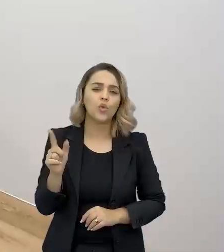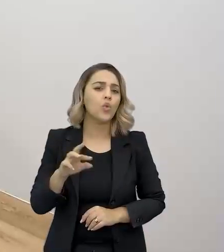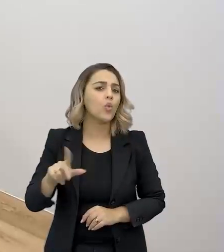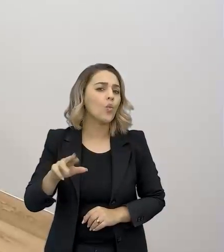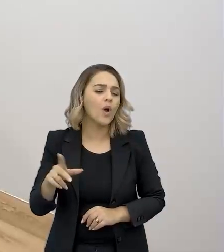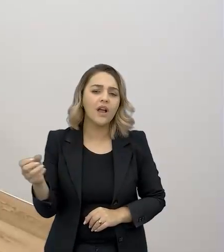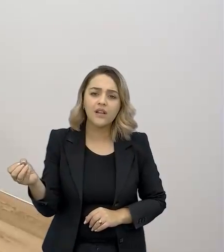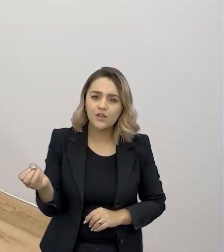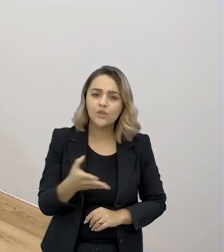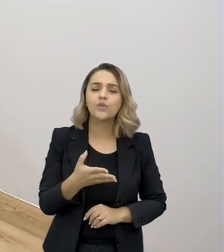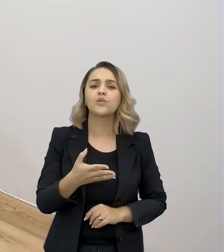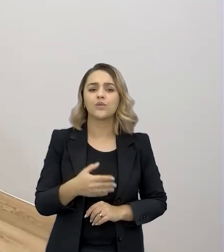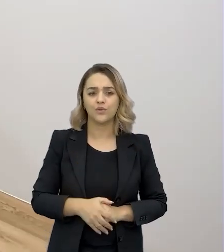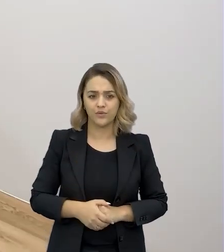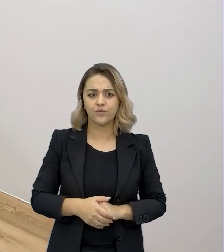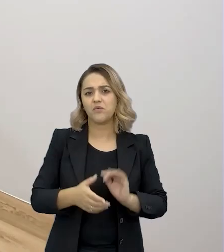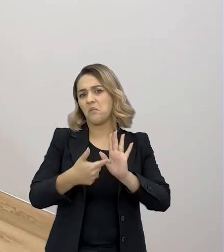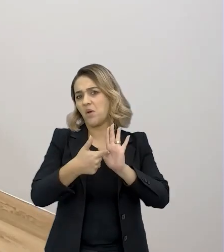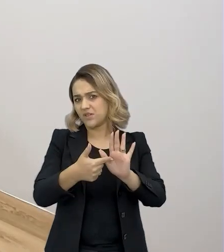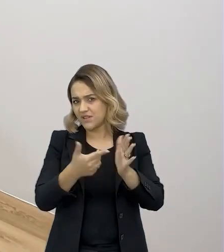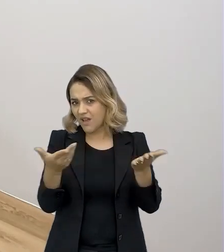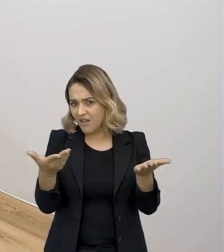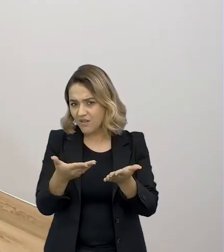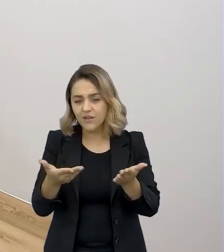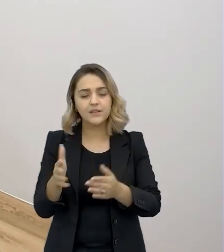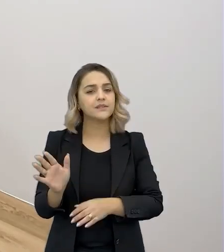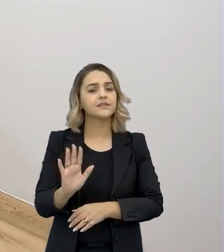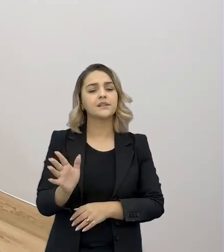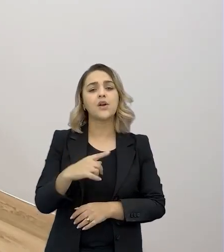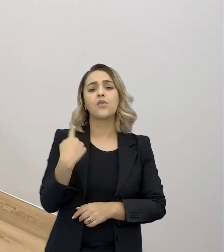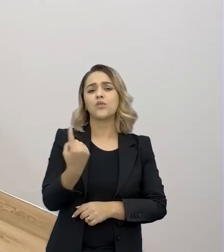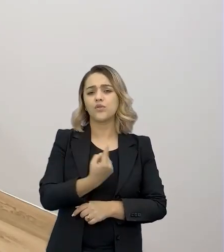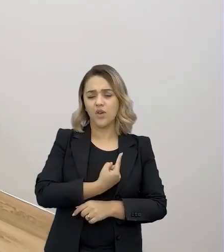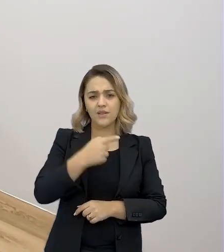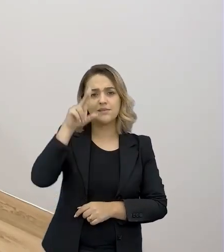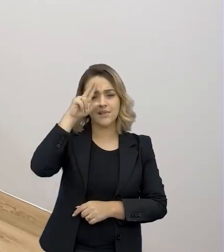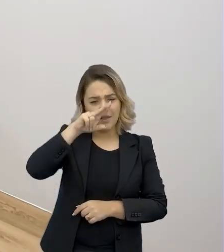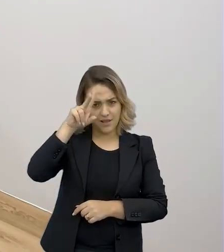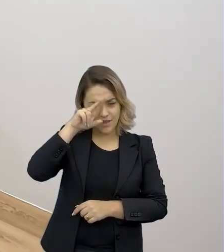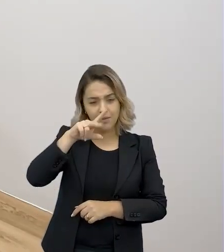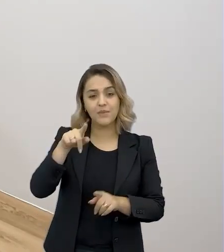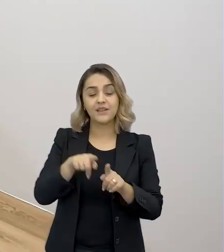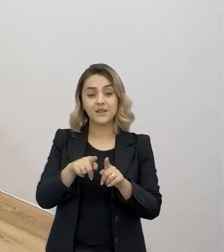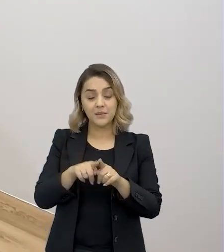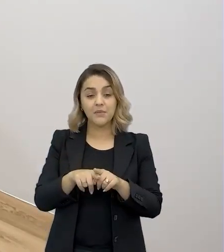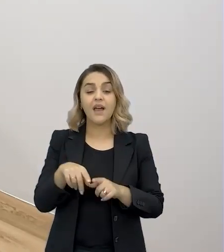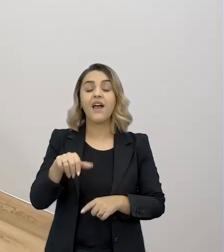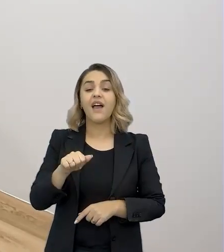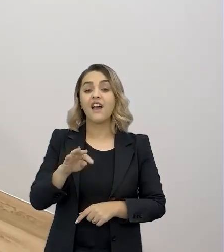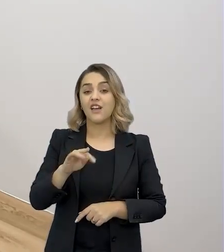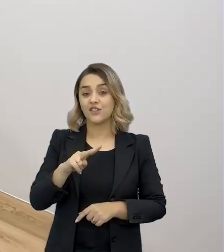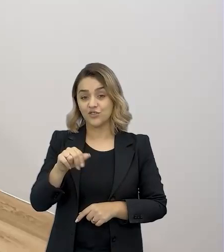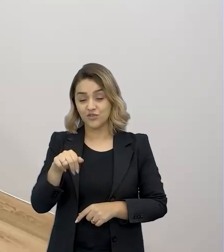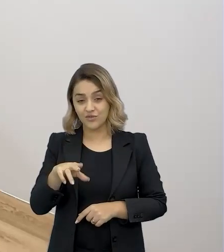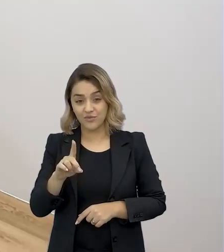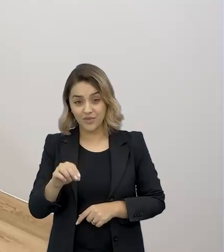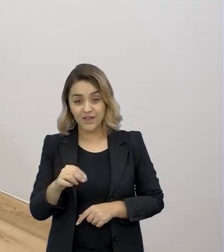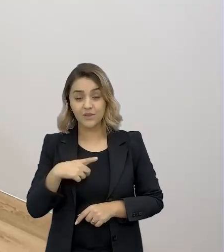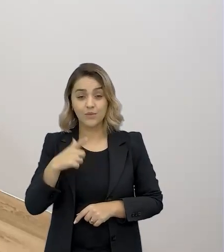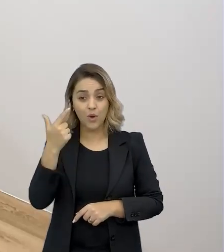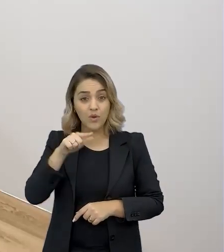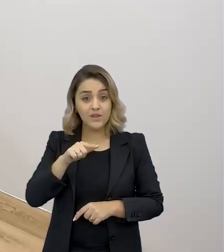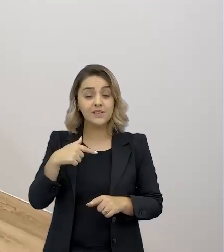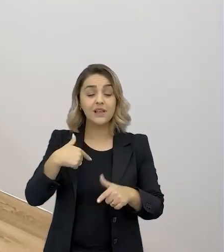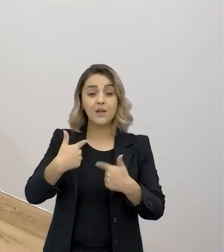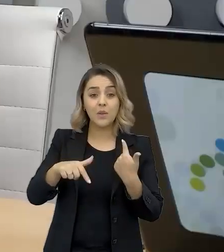Que a gente está mostrando para vocês. A gente só está relembrando e ativando elas para a gente ter um trabalho diferenciado